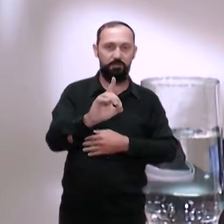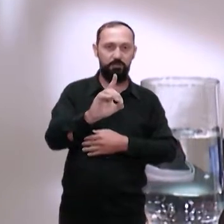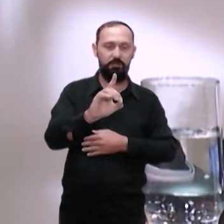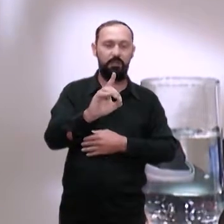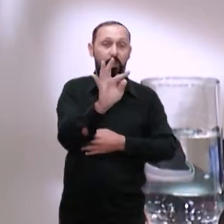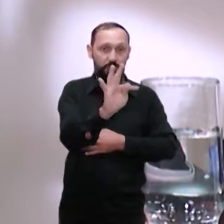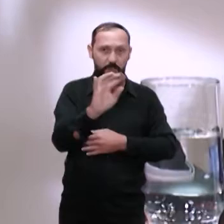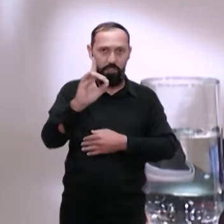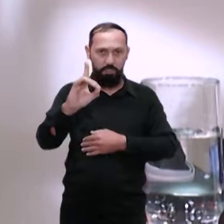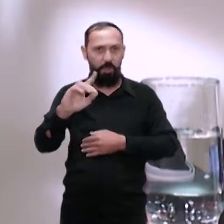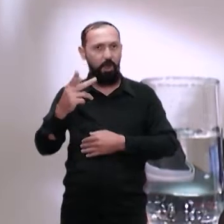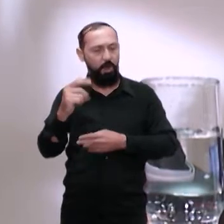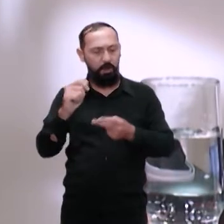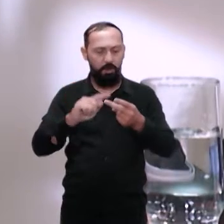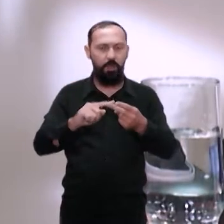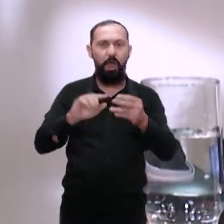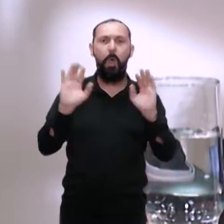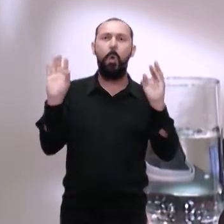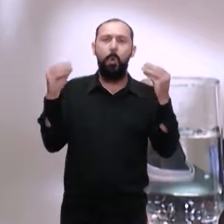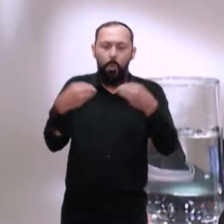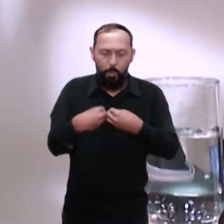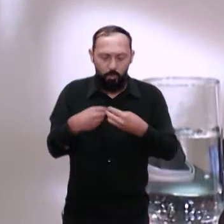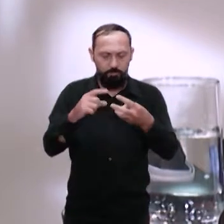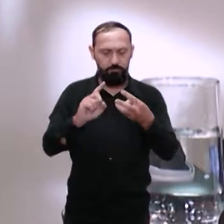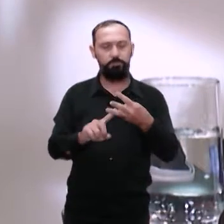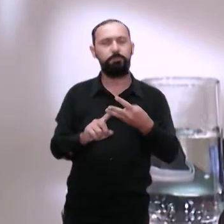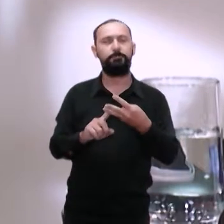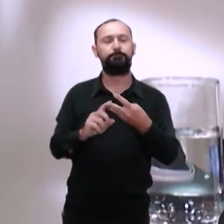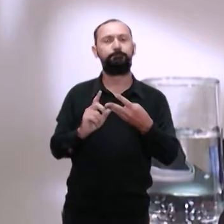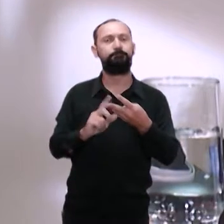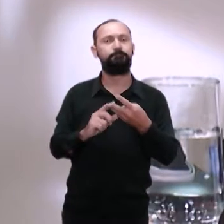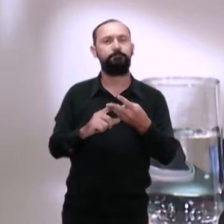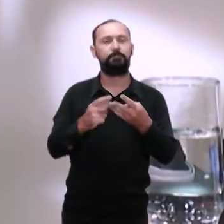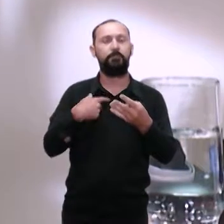crianças, TDAH, autismo,